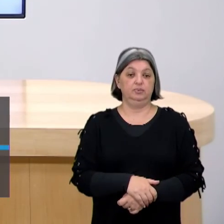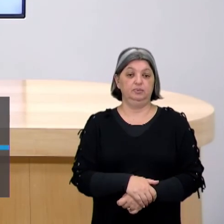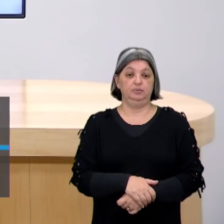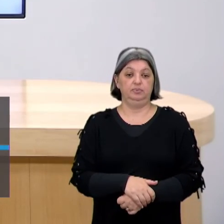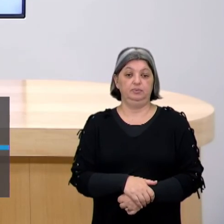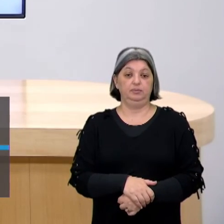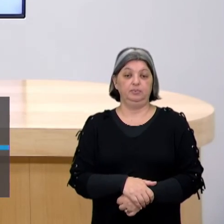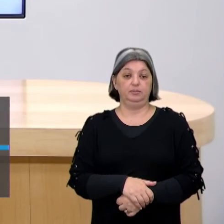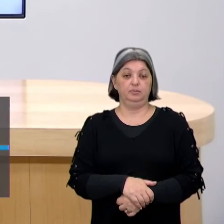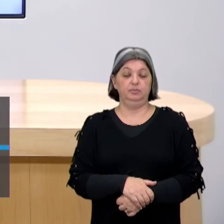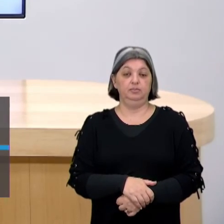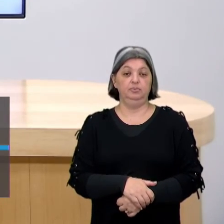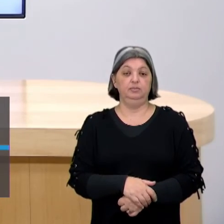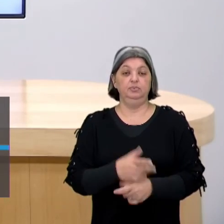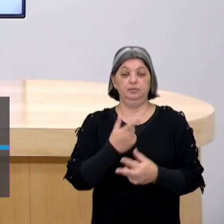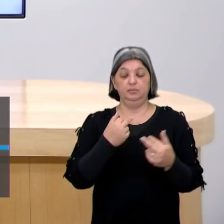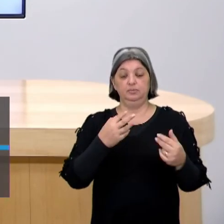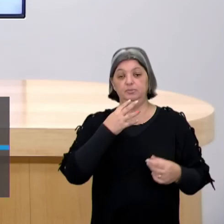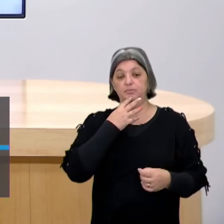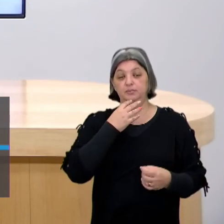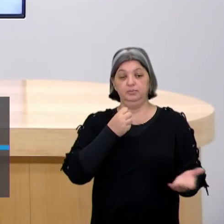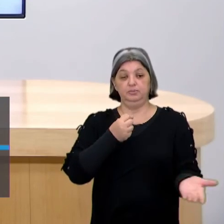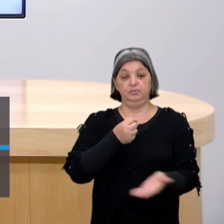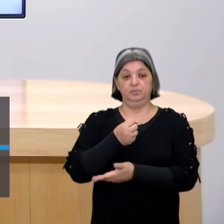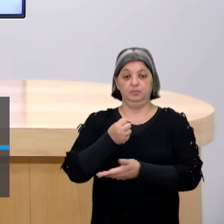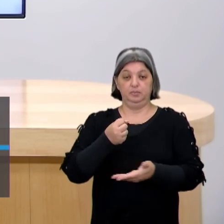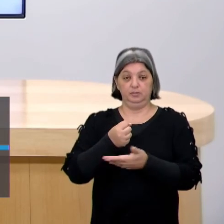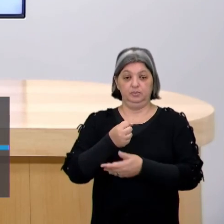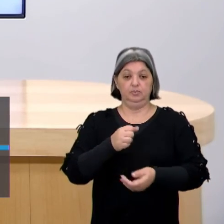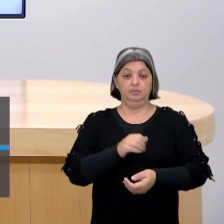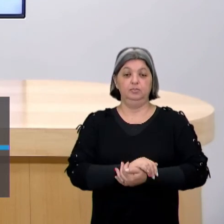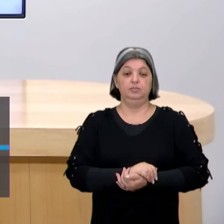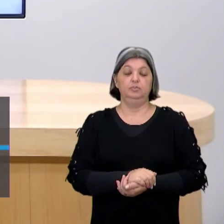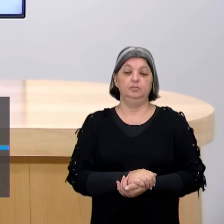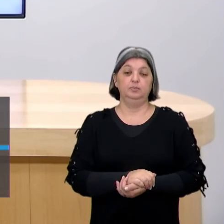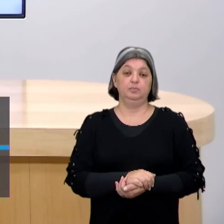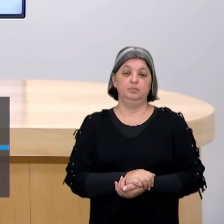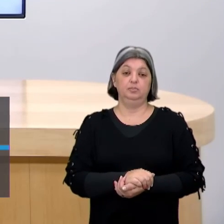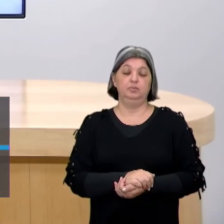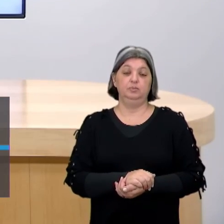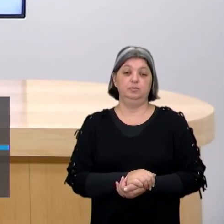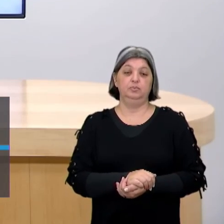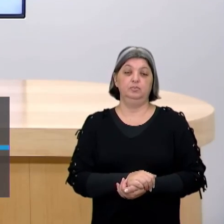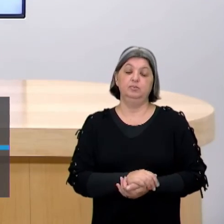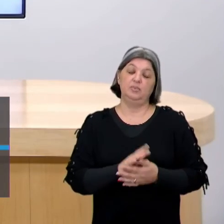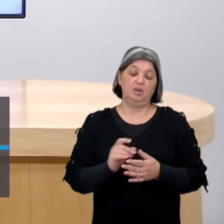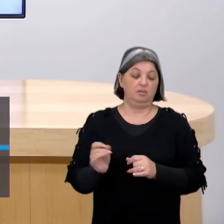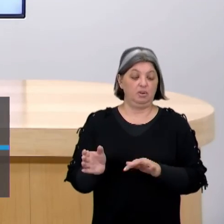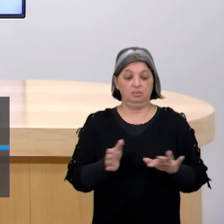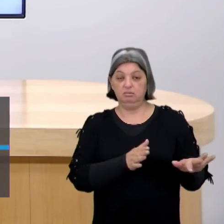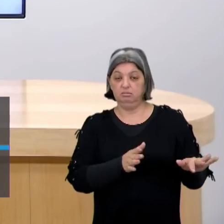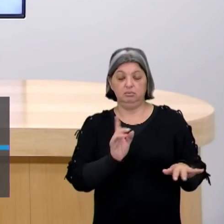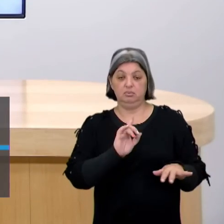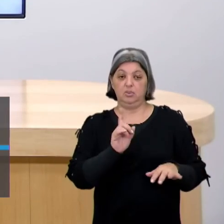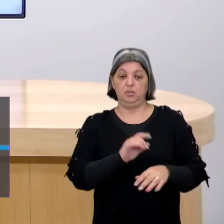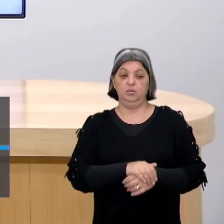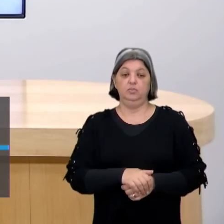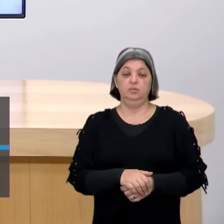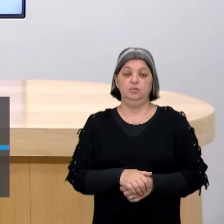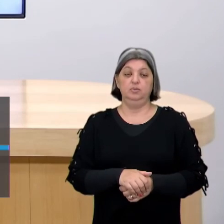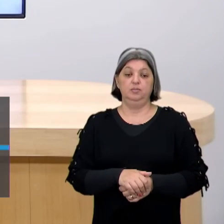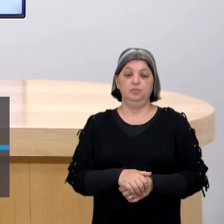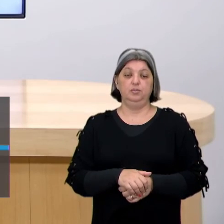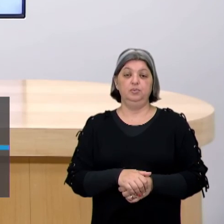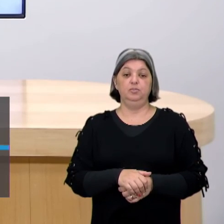fundamentos básicos, essenciais, necessários. Isso aí não tem como dizer, deixa de lado, isso não existe.